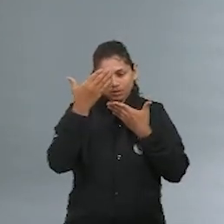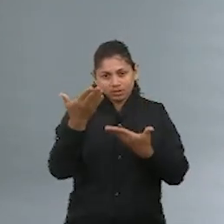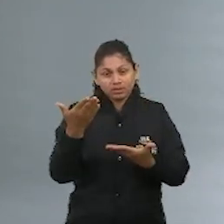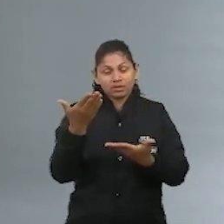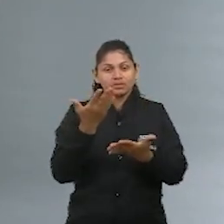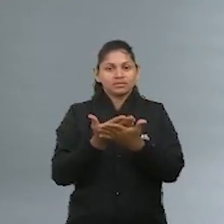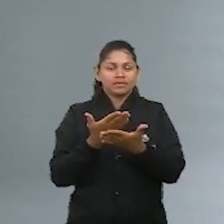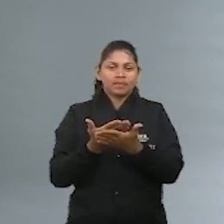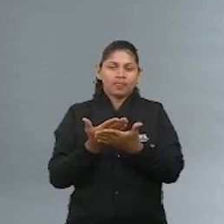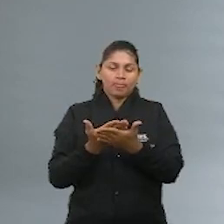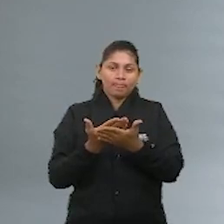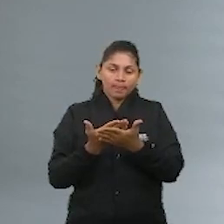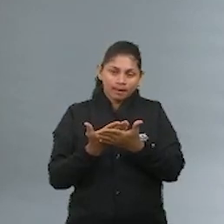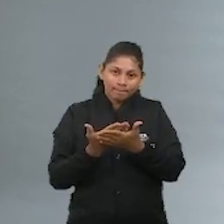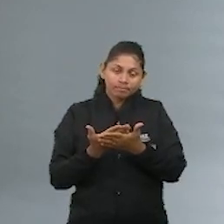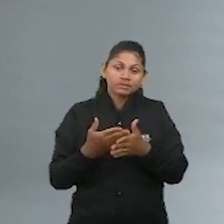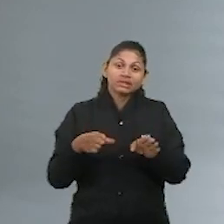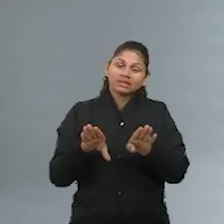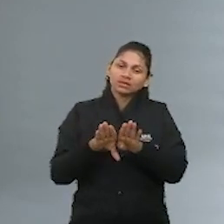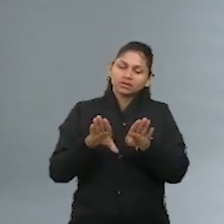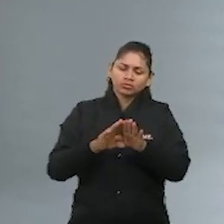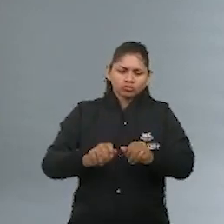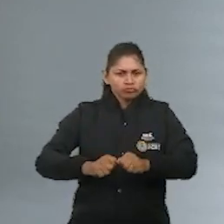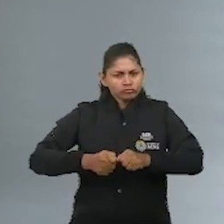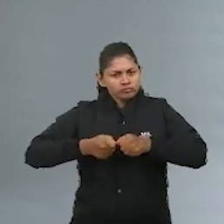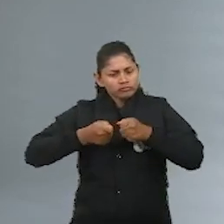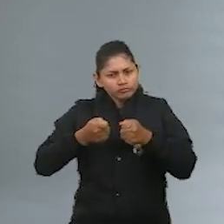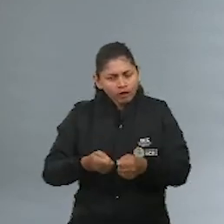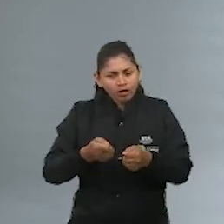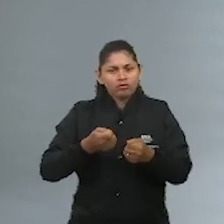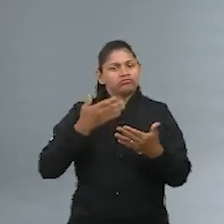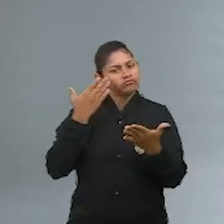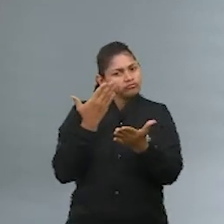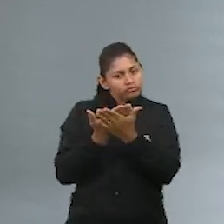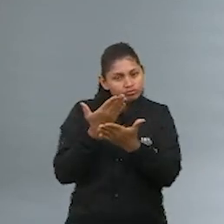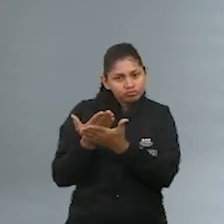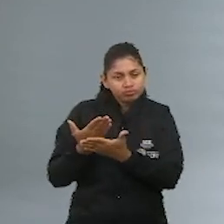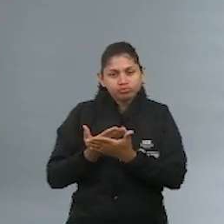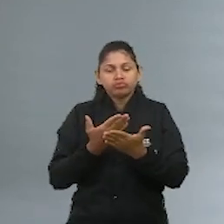aula e também, queridos alunos, se esforcem e estudem,